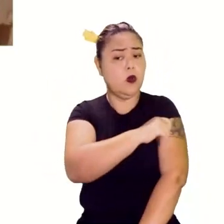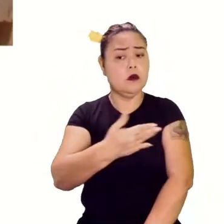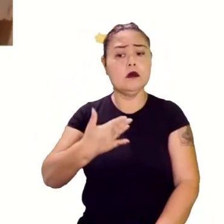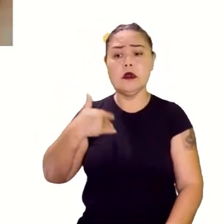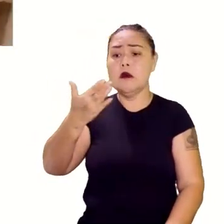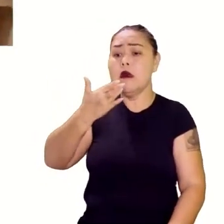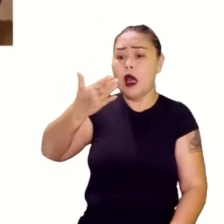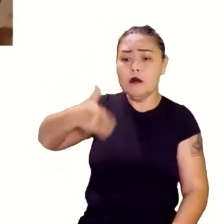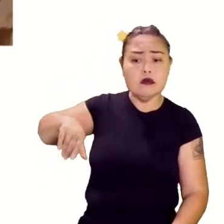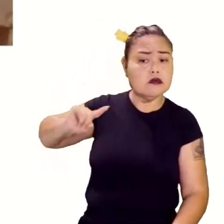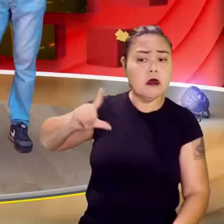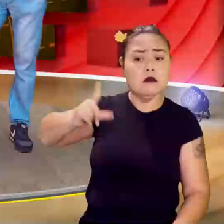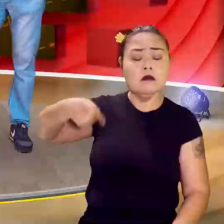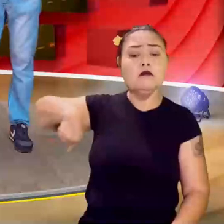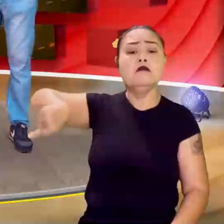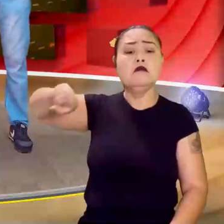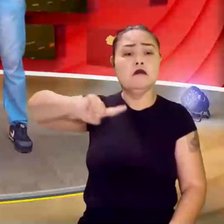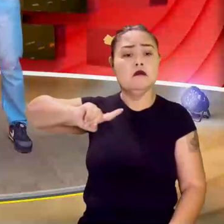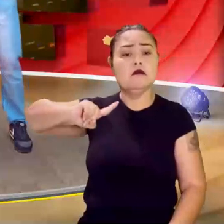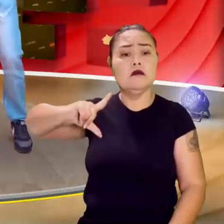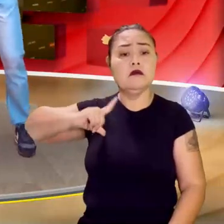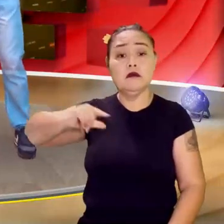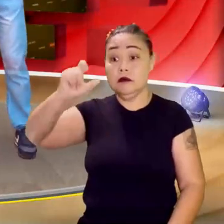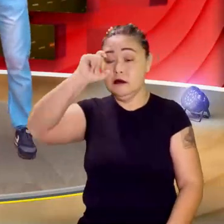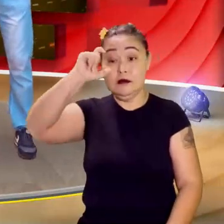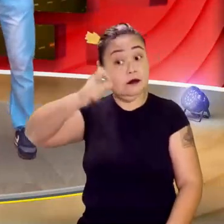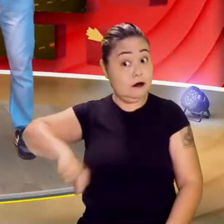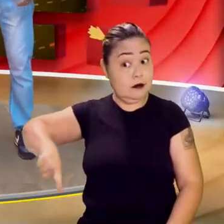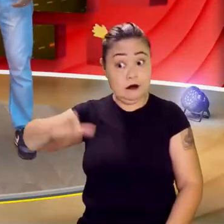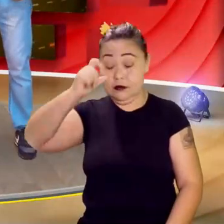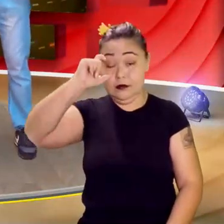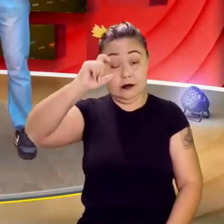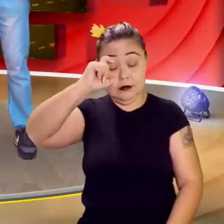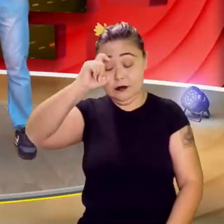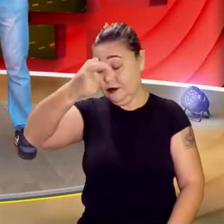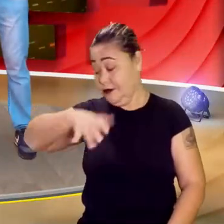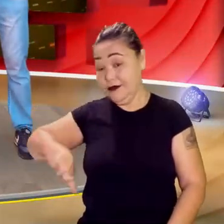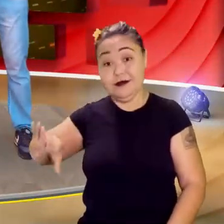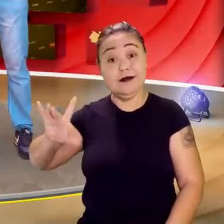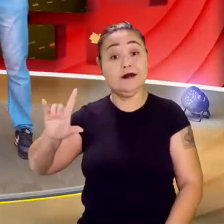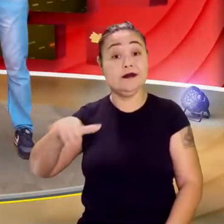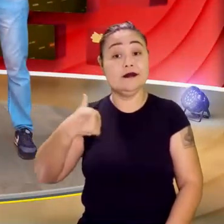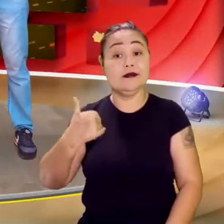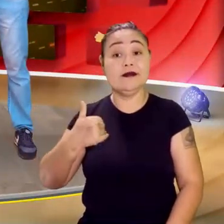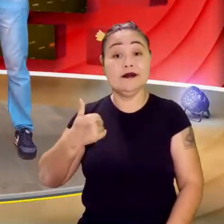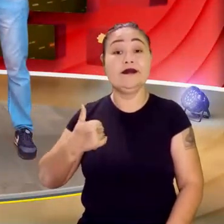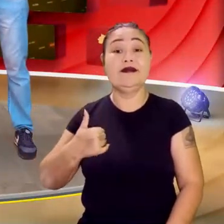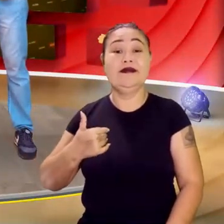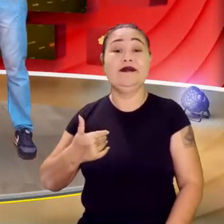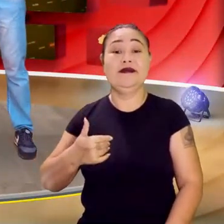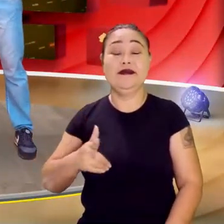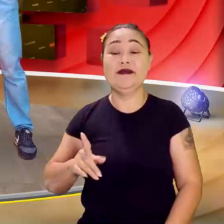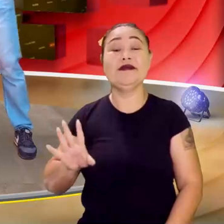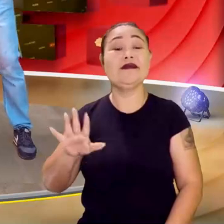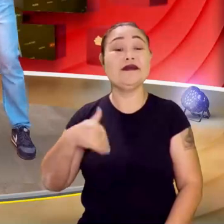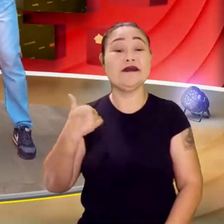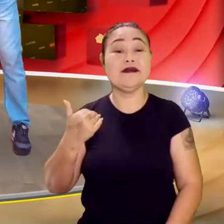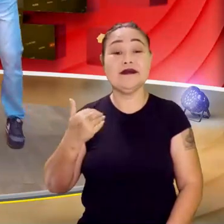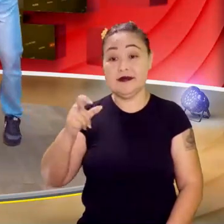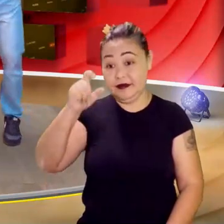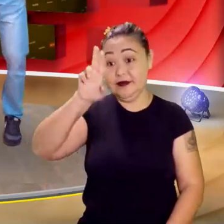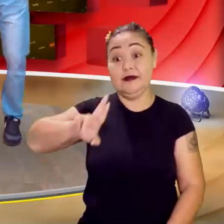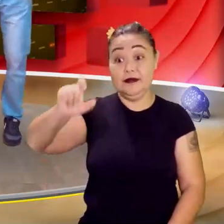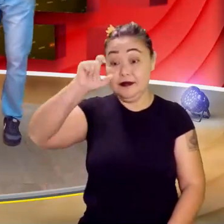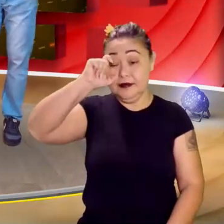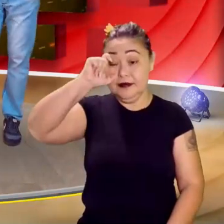aí. Tô indignada. Eu acho que também vou tirar meu óculos. Tô indignada. Eu também vou tirar meu óculos. Ih, você tá